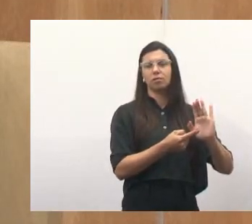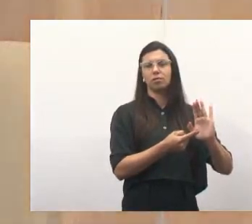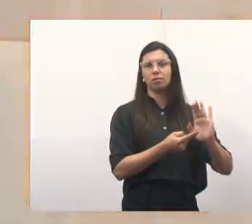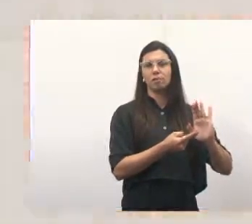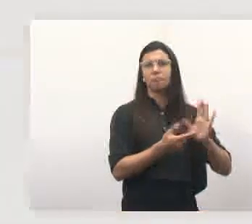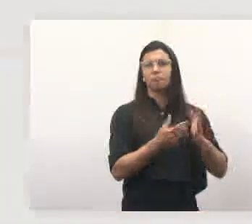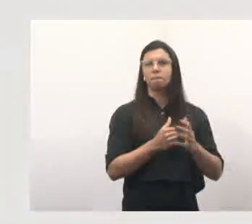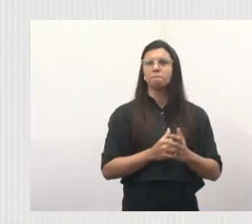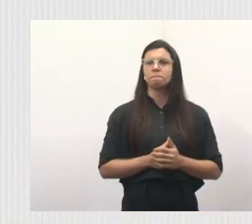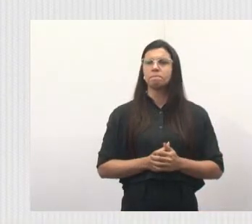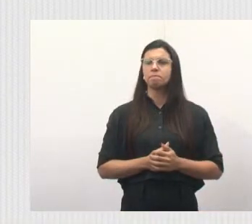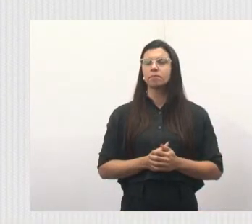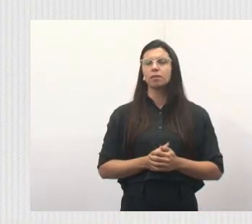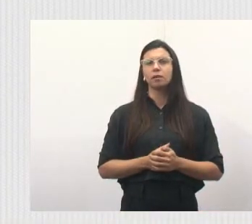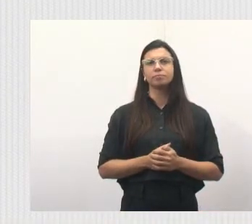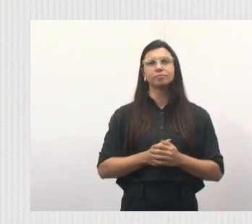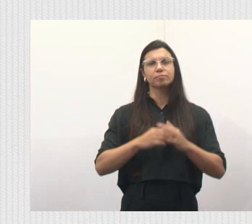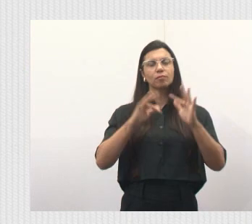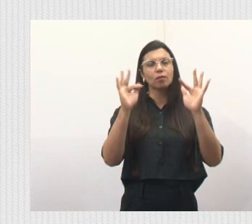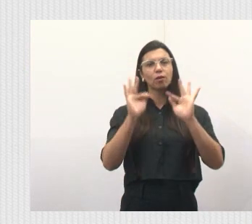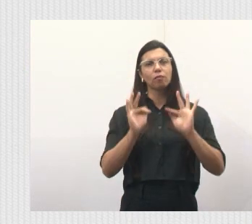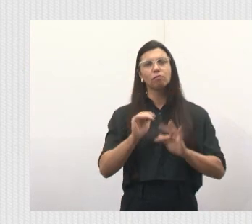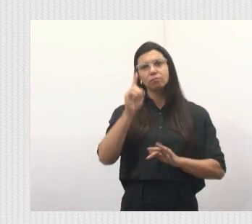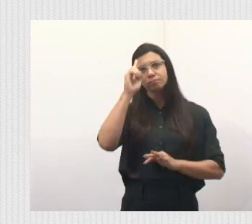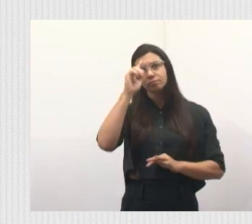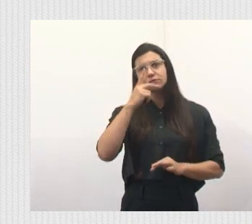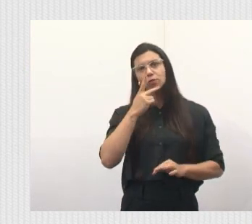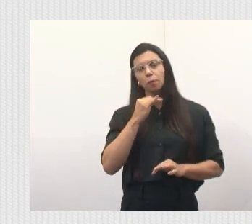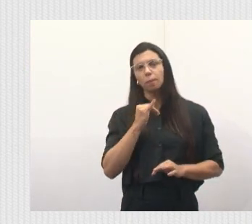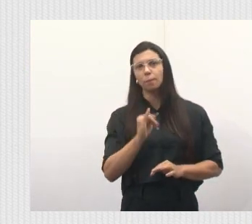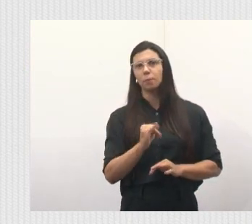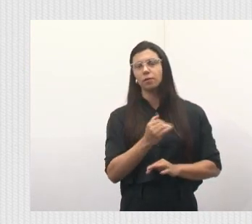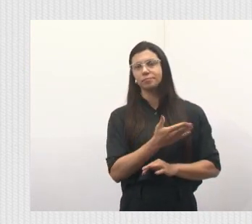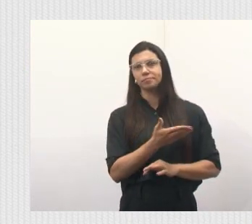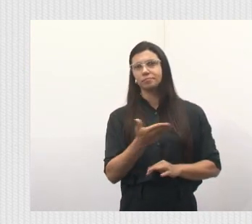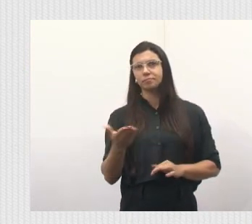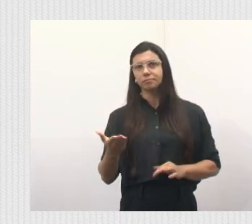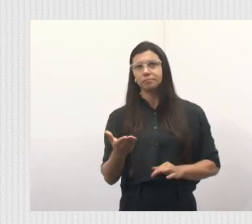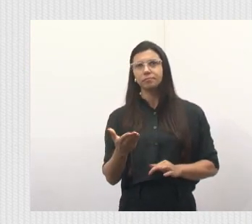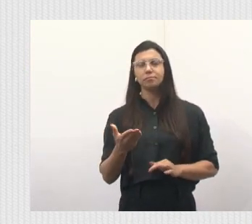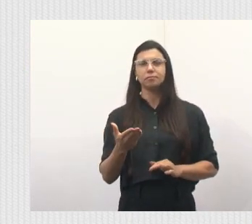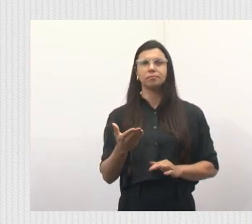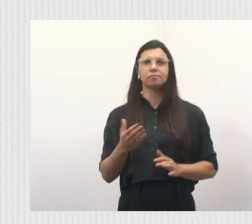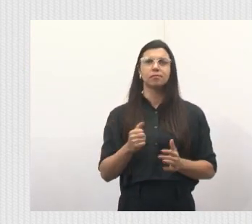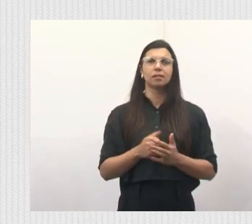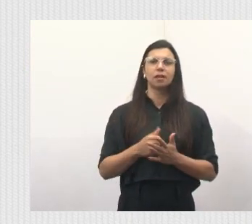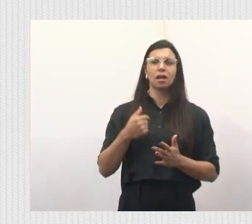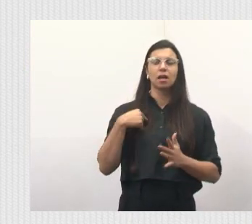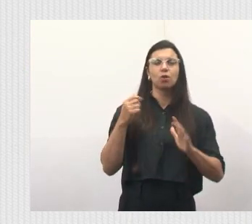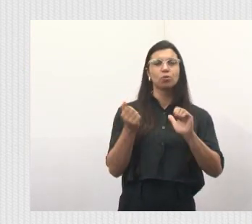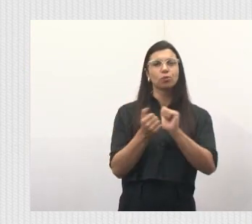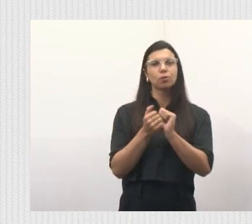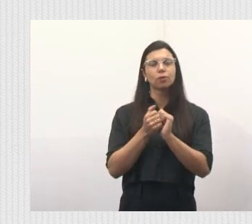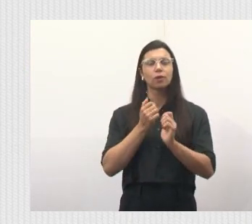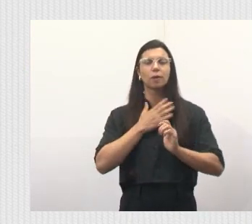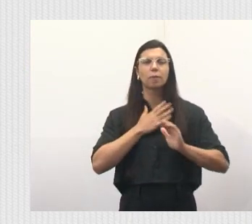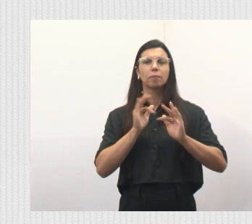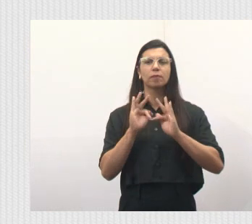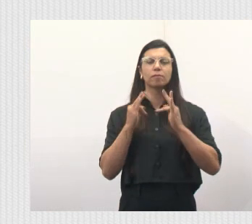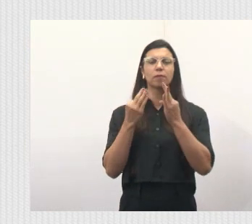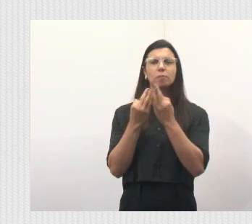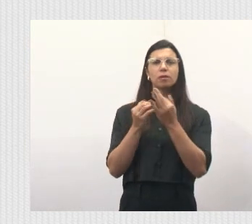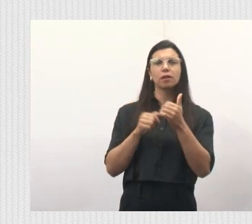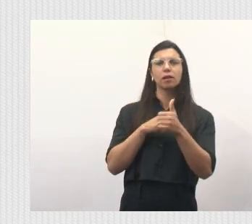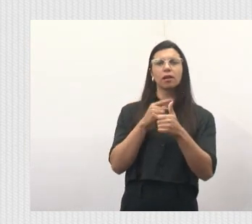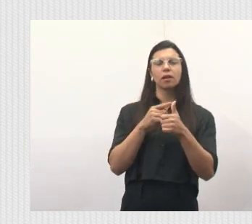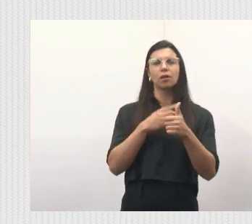né, a todos, espero que todos tenham tido um excelente Dia dos Pais. Eu pude, né, estar com minha família no domingo, meu filho Eduardo, minha